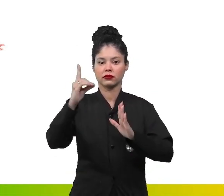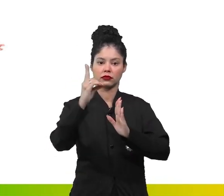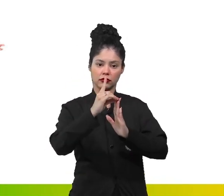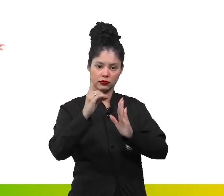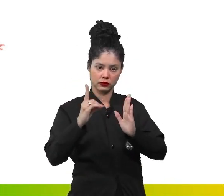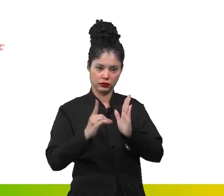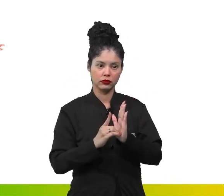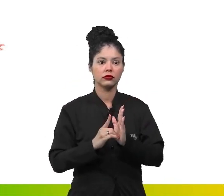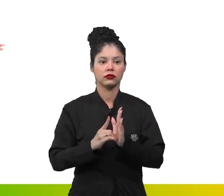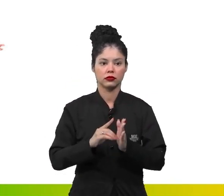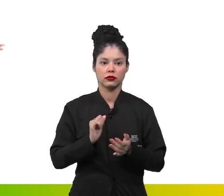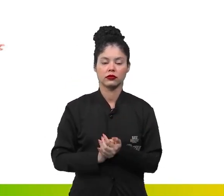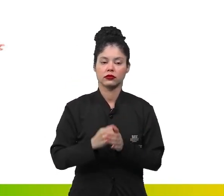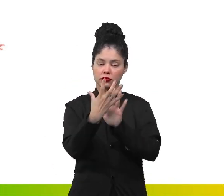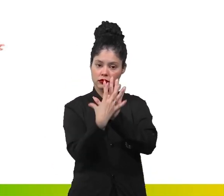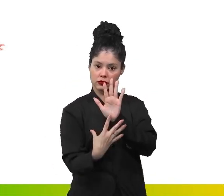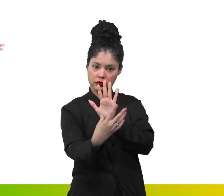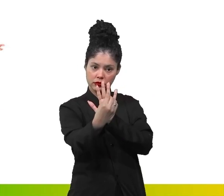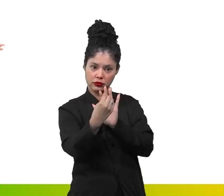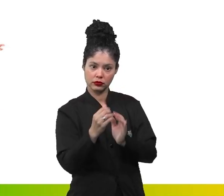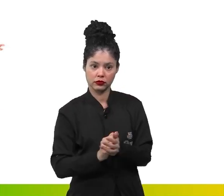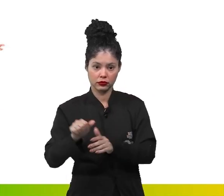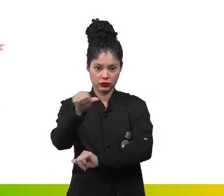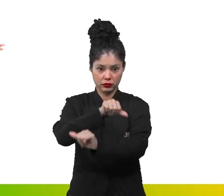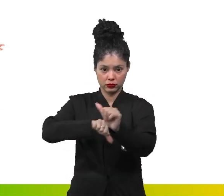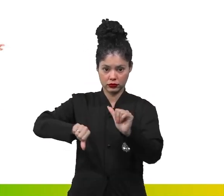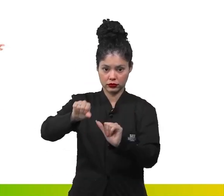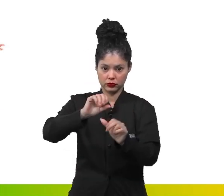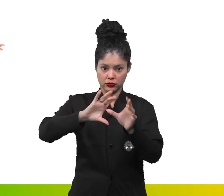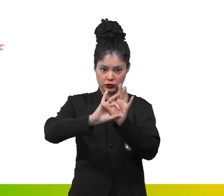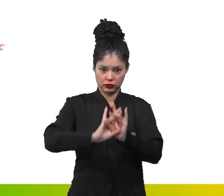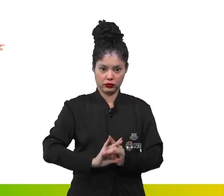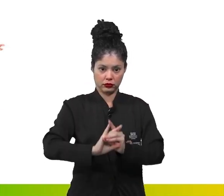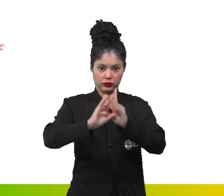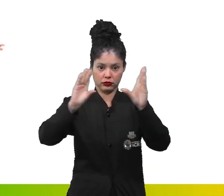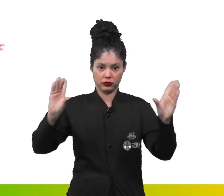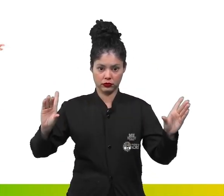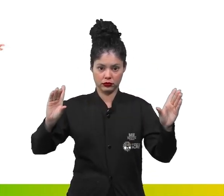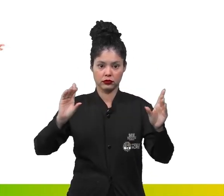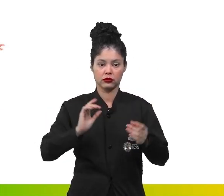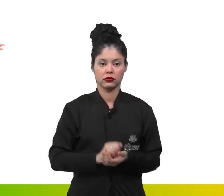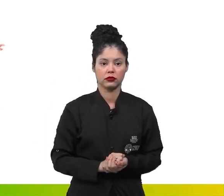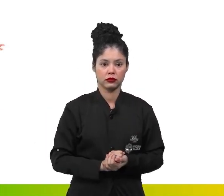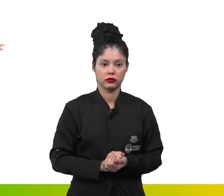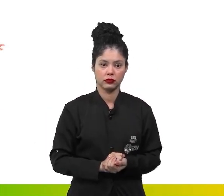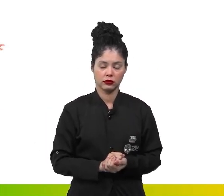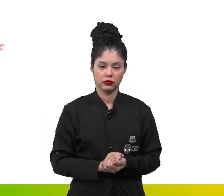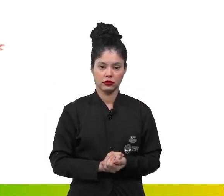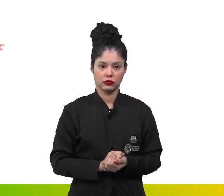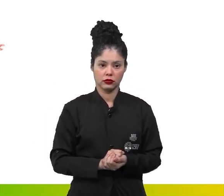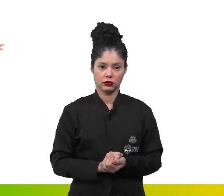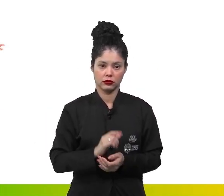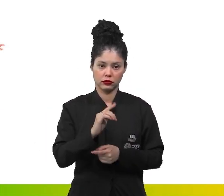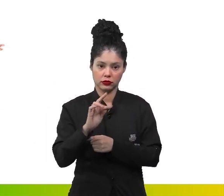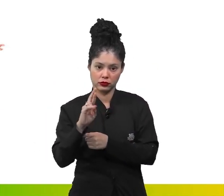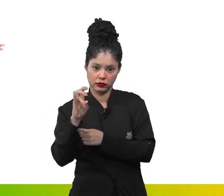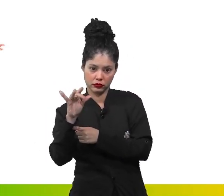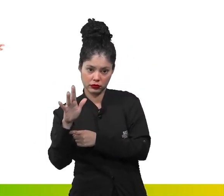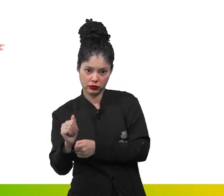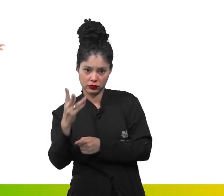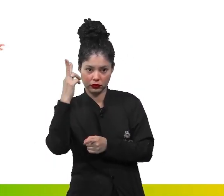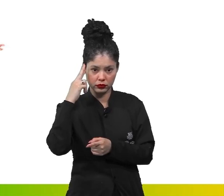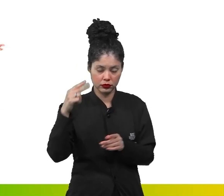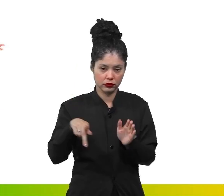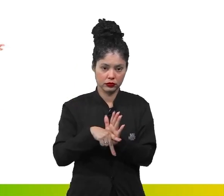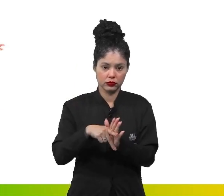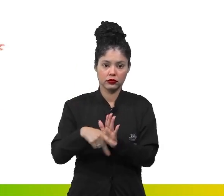como eu falei, nas últimas décadas. E isso tem refletido aí o que a gente chama de transições demográficas comuns,